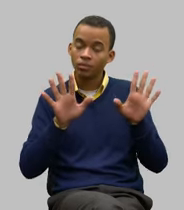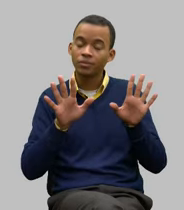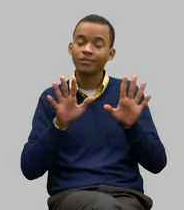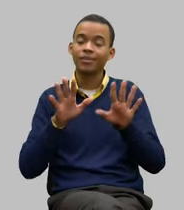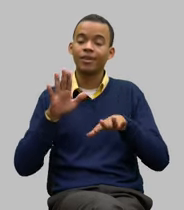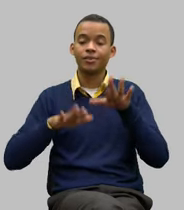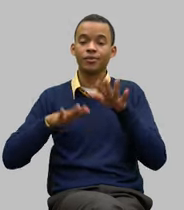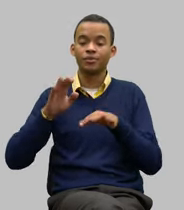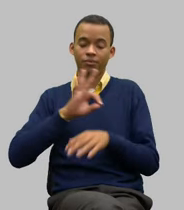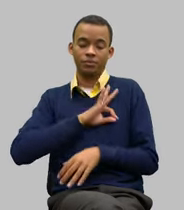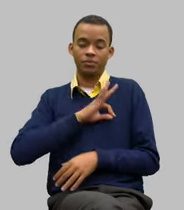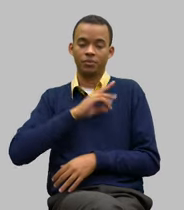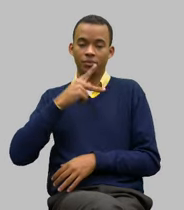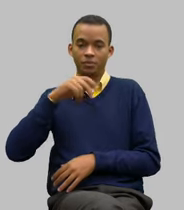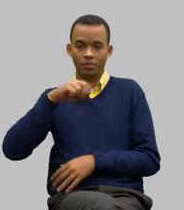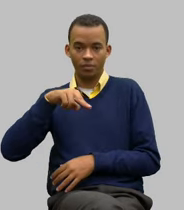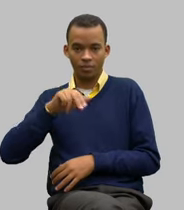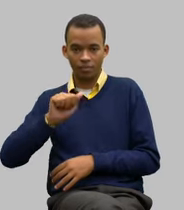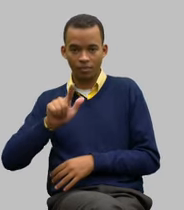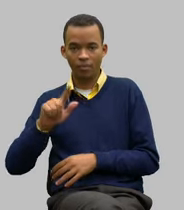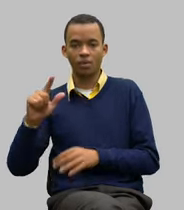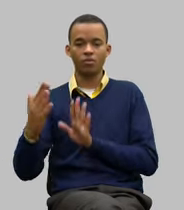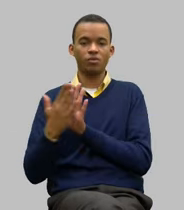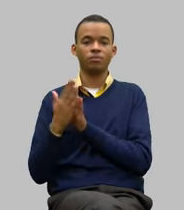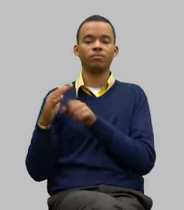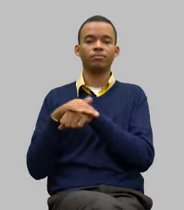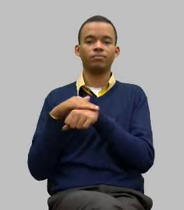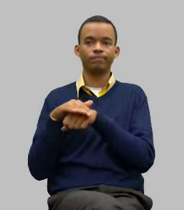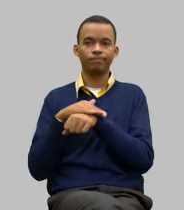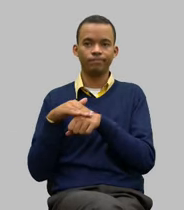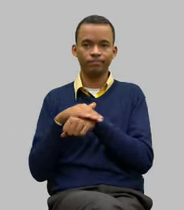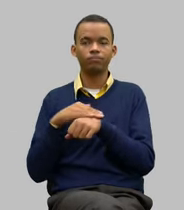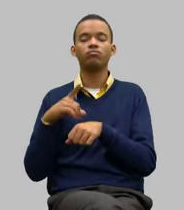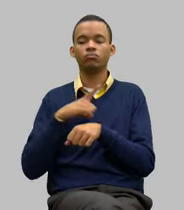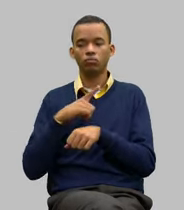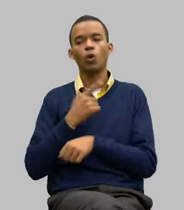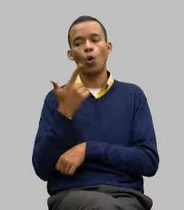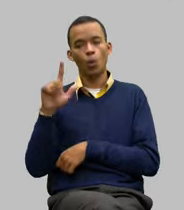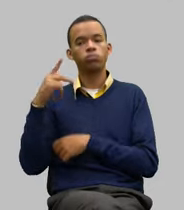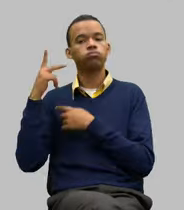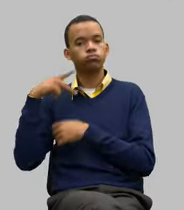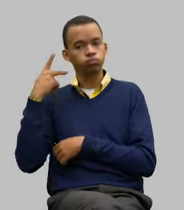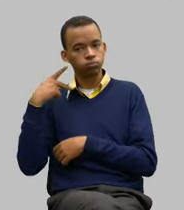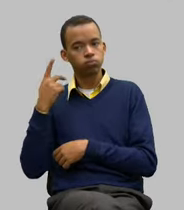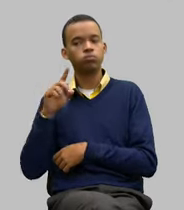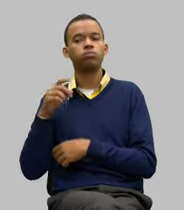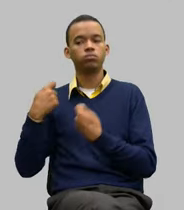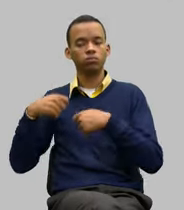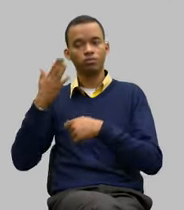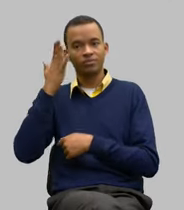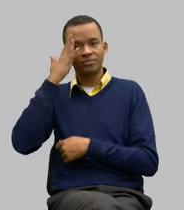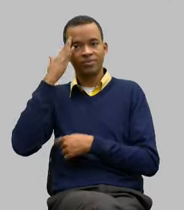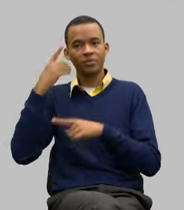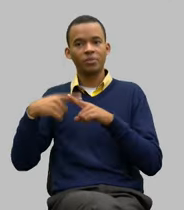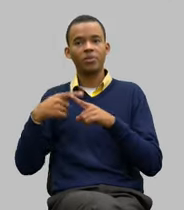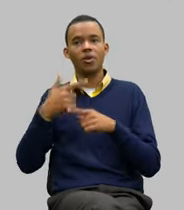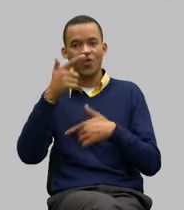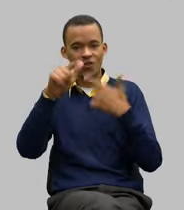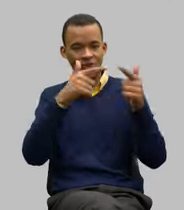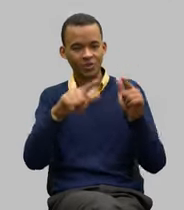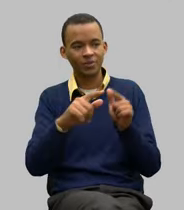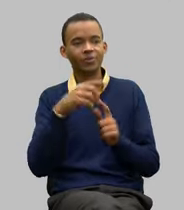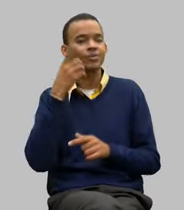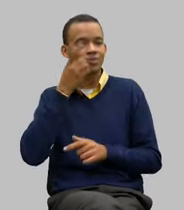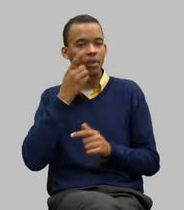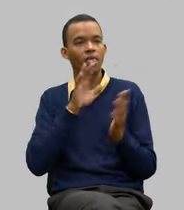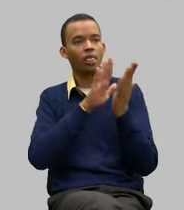penal chega no nosso gabinete e isso aqui eu deixo registrado inclusive pros outros colegas parlamentares porque esse pede Não é só para mim ess pede para todos os deputados deputados